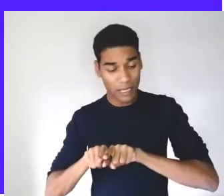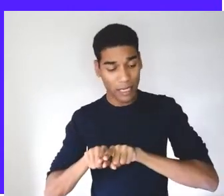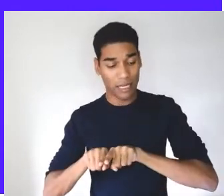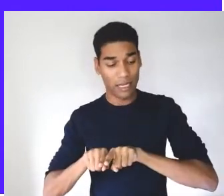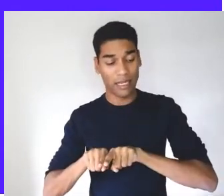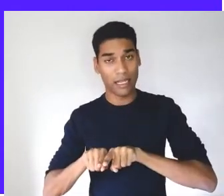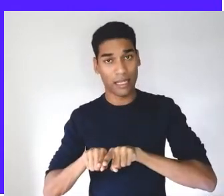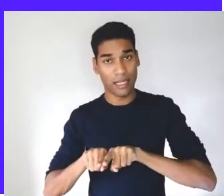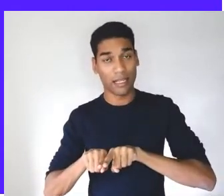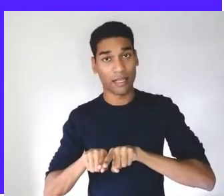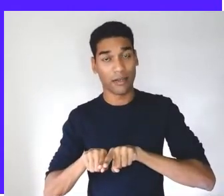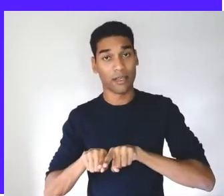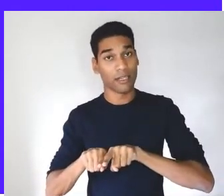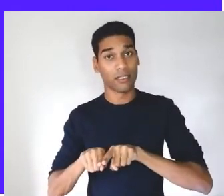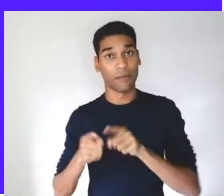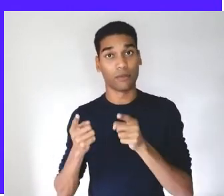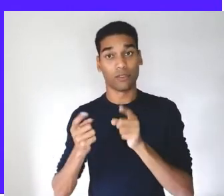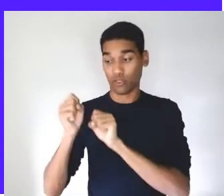nacional.